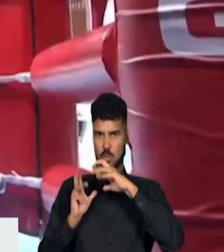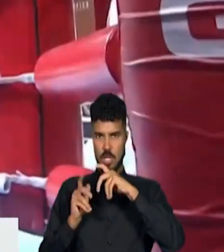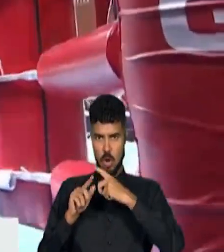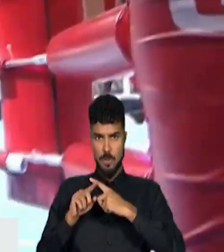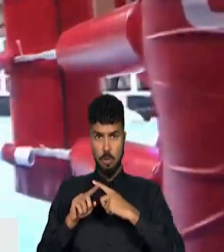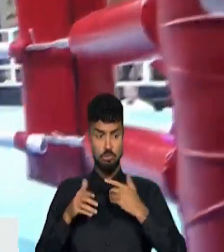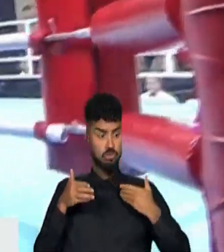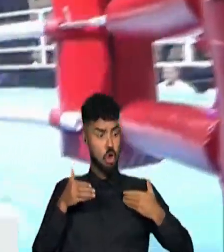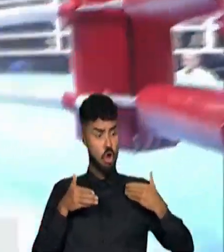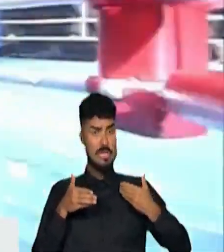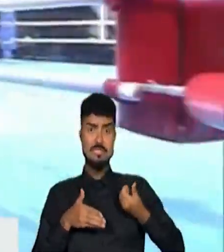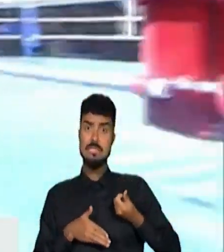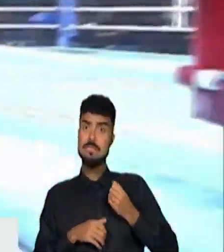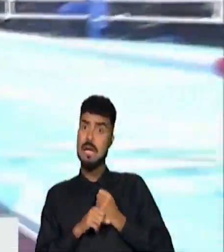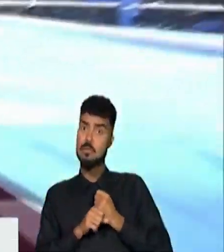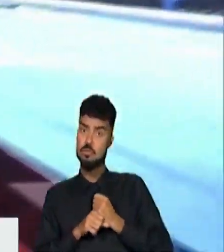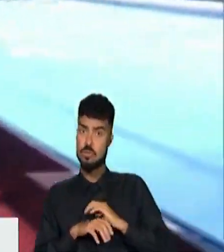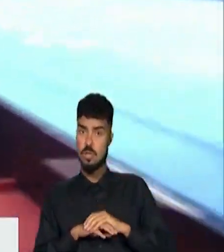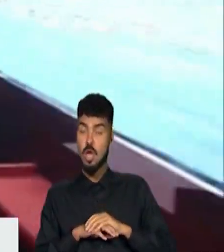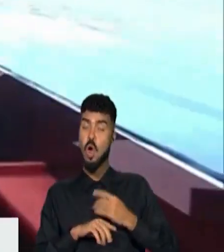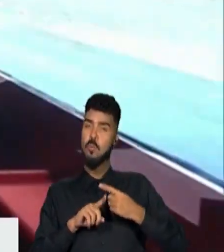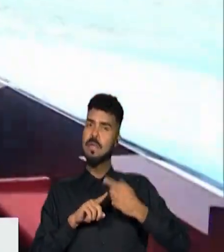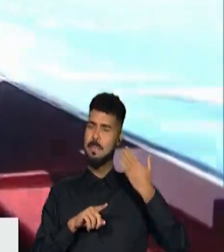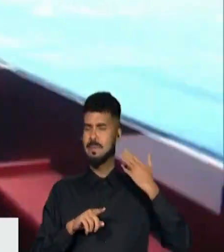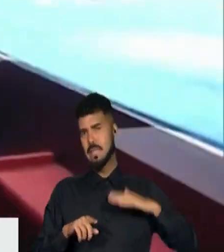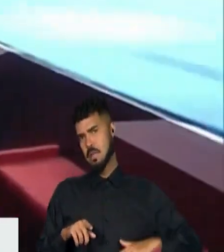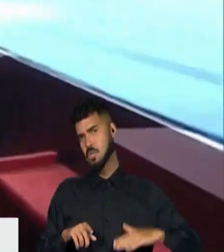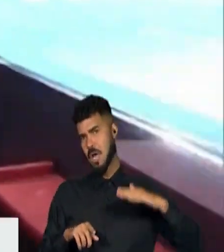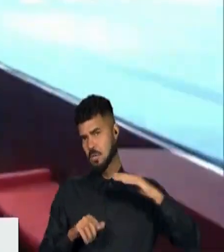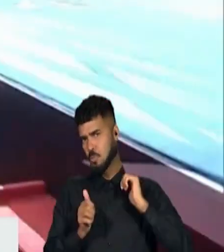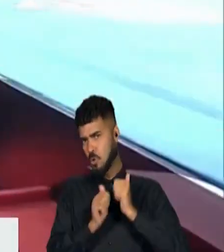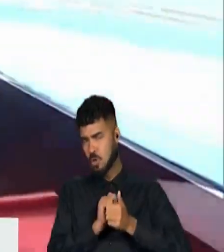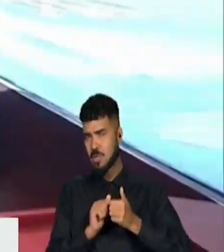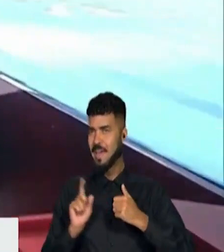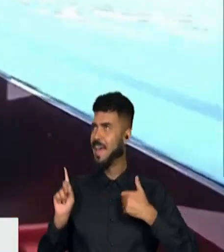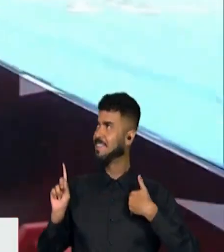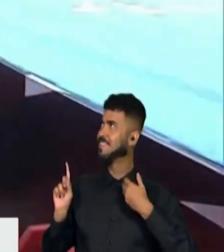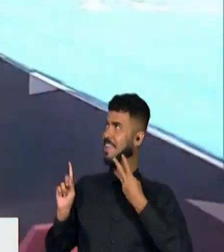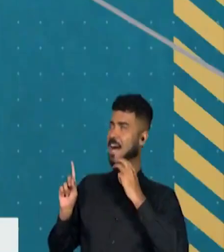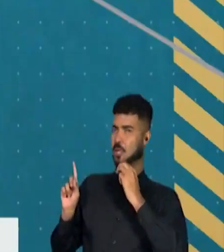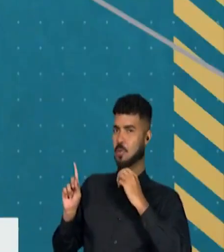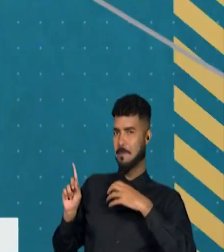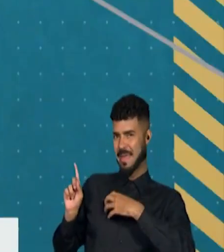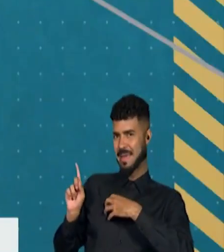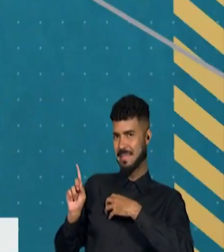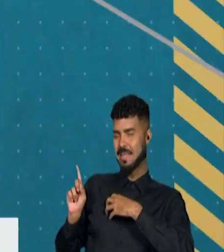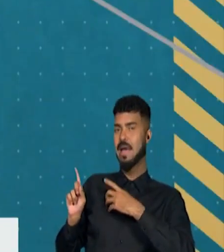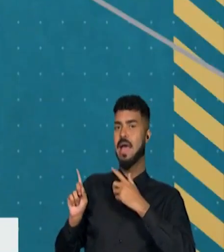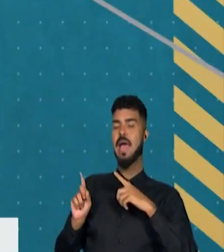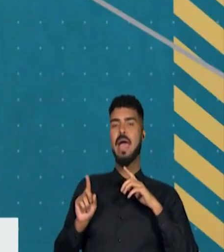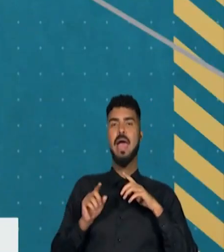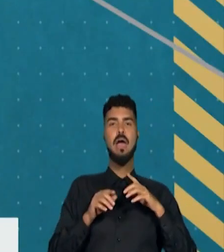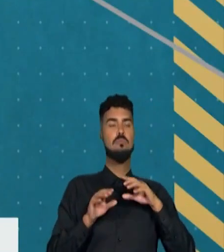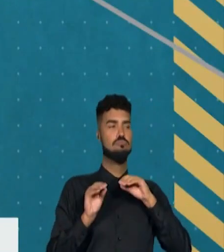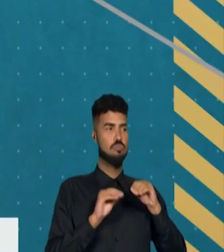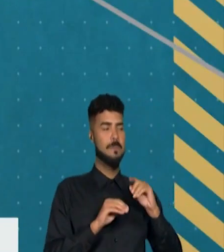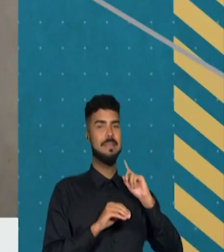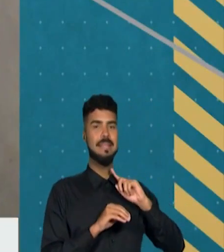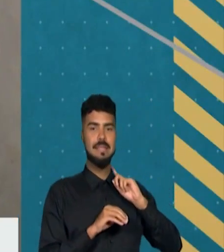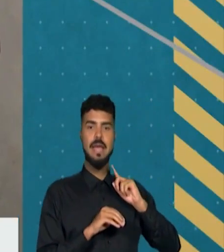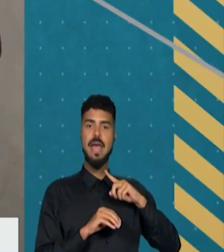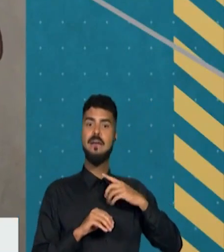respirando o esporte desde o berço. É que a baiana de 30 anos, radicada em Juiz de Fora, no interior mineiro, é filha de Raimundo Ferreira,